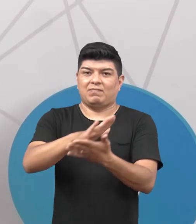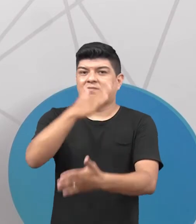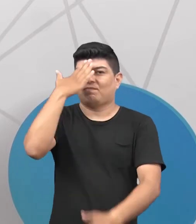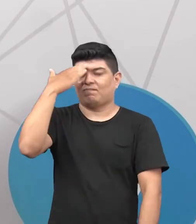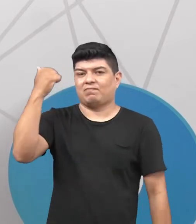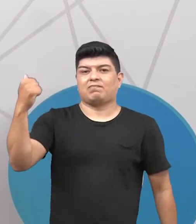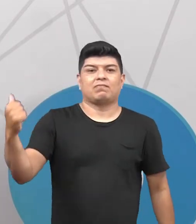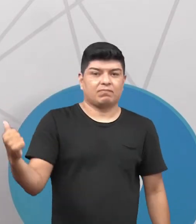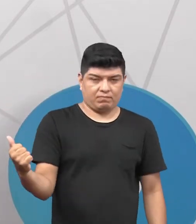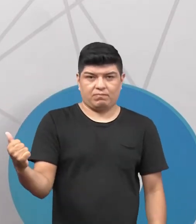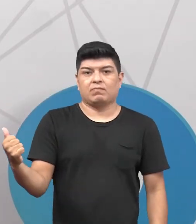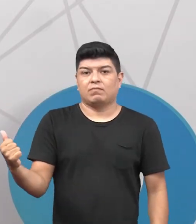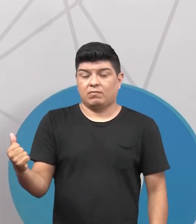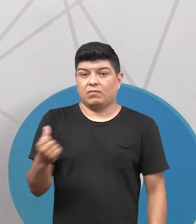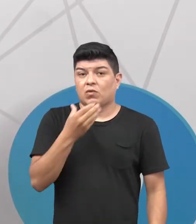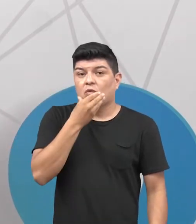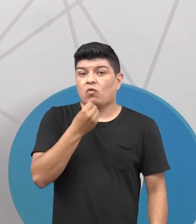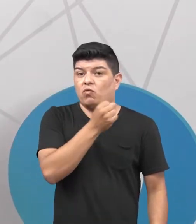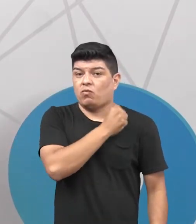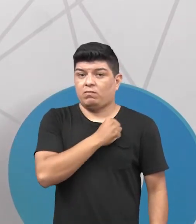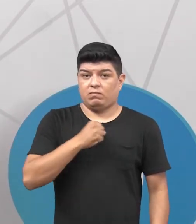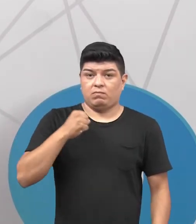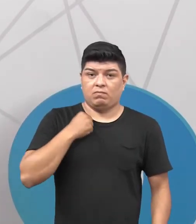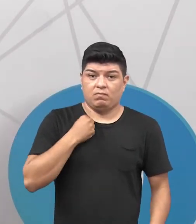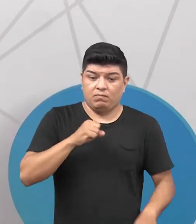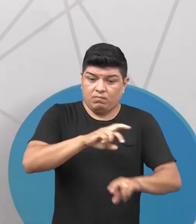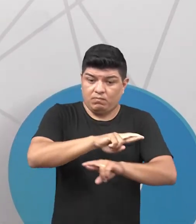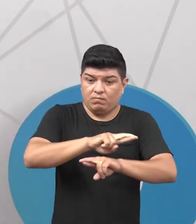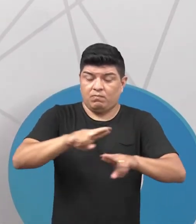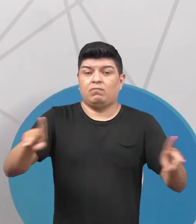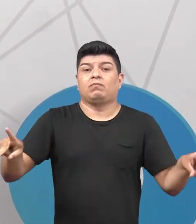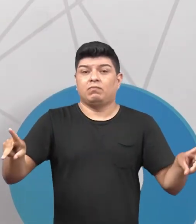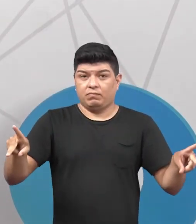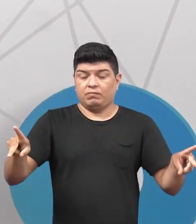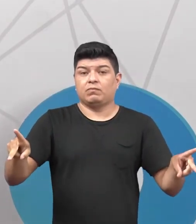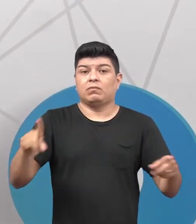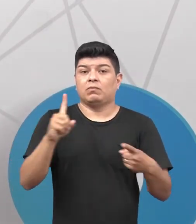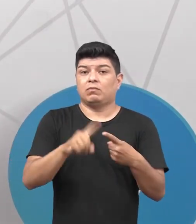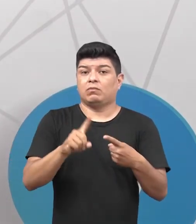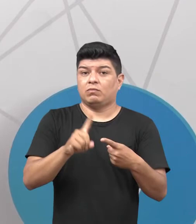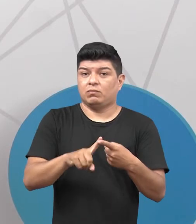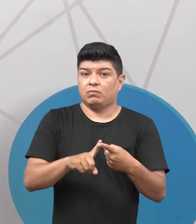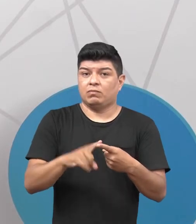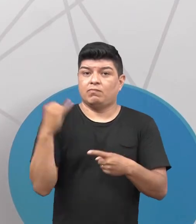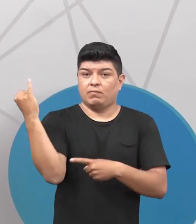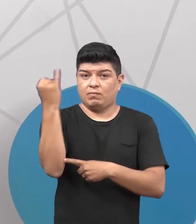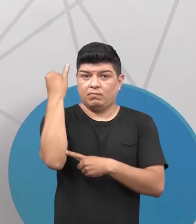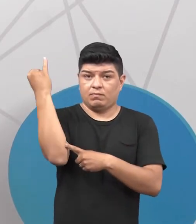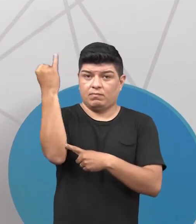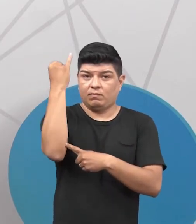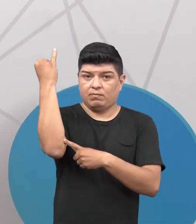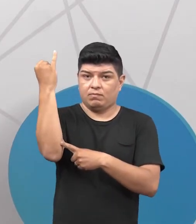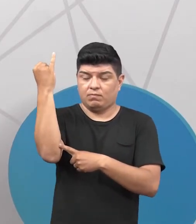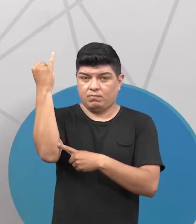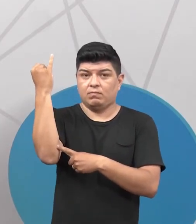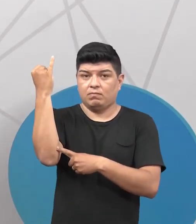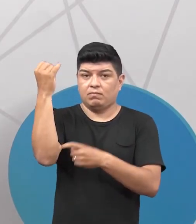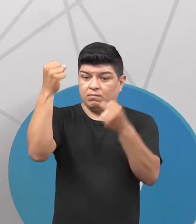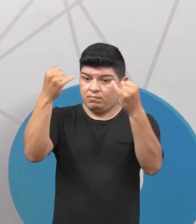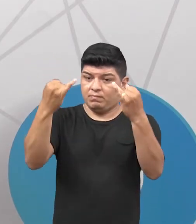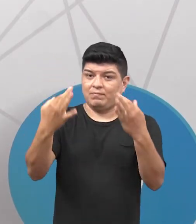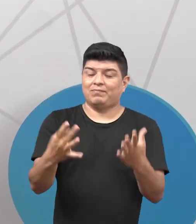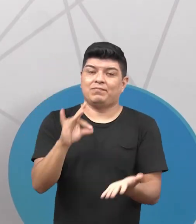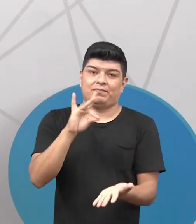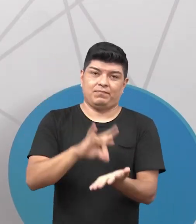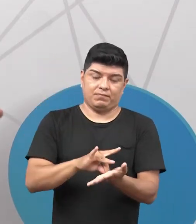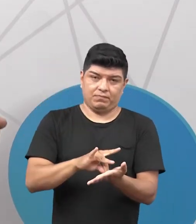Sócrates, ele é considerado o divisor das águas na filosofia, justamente por essa importância que ele dá às virtudes.